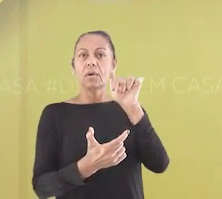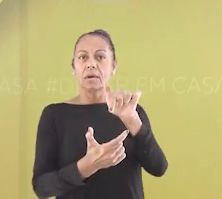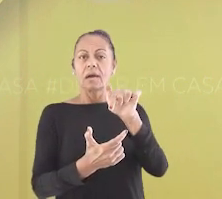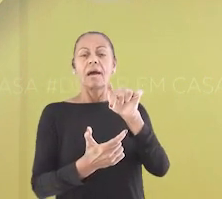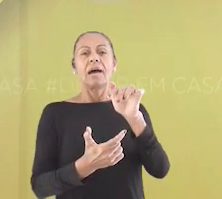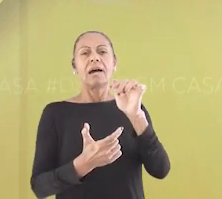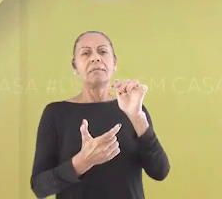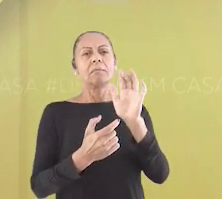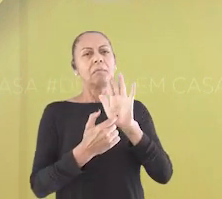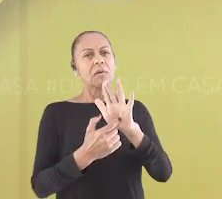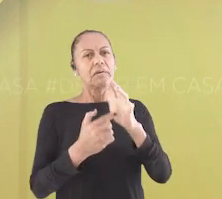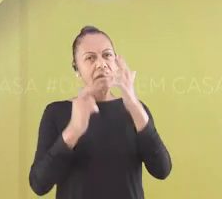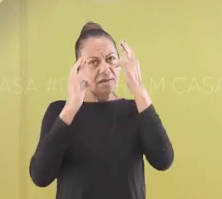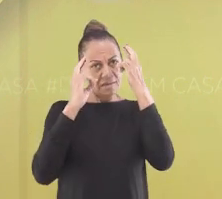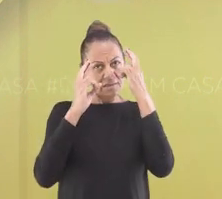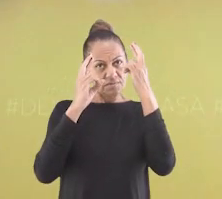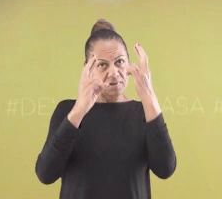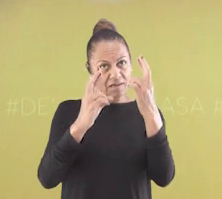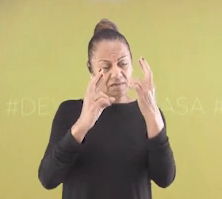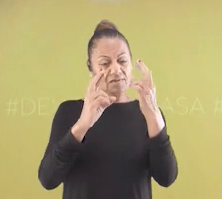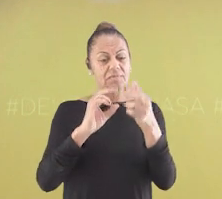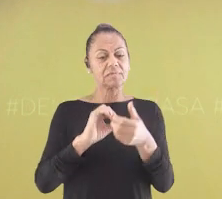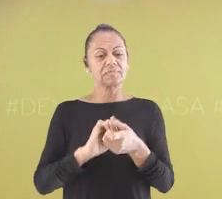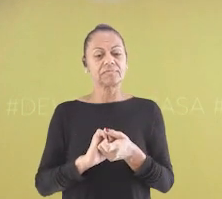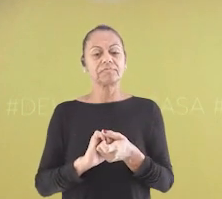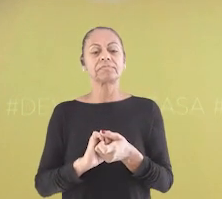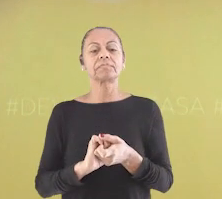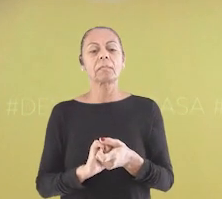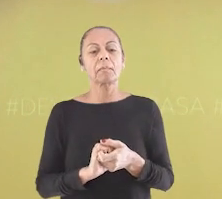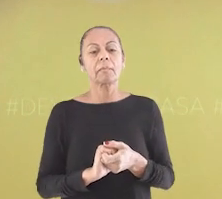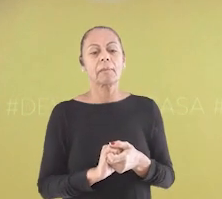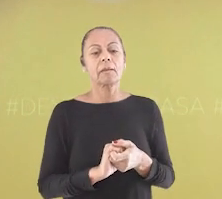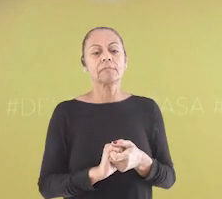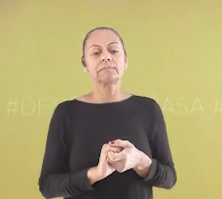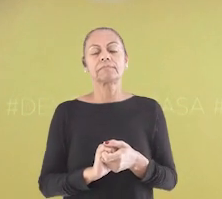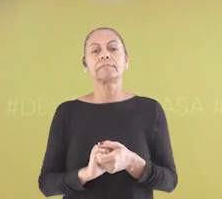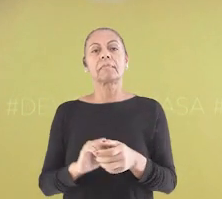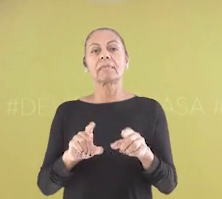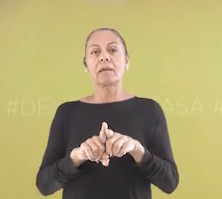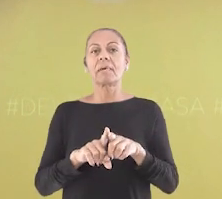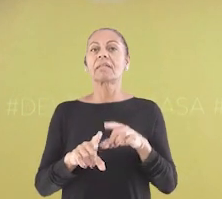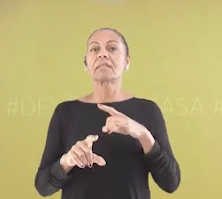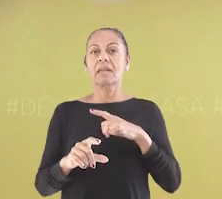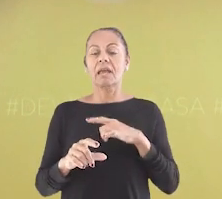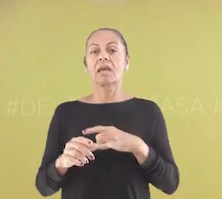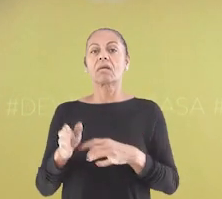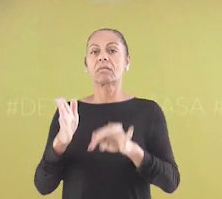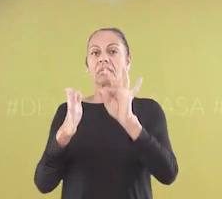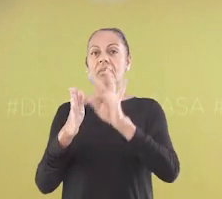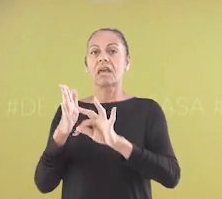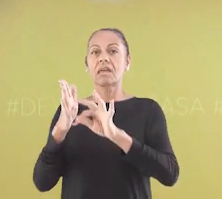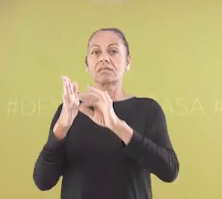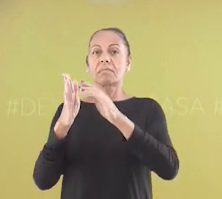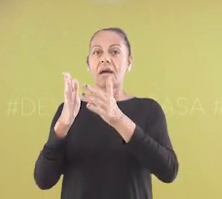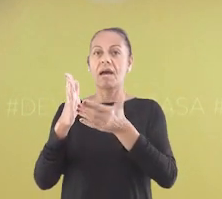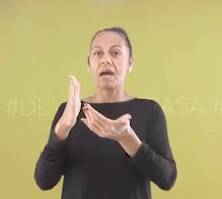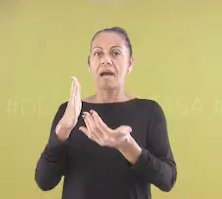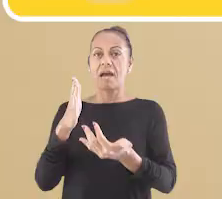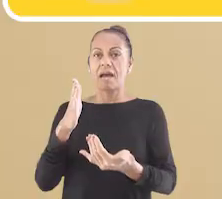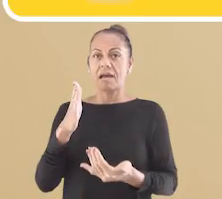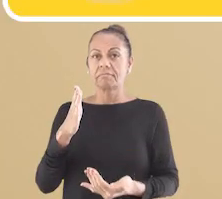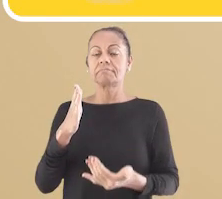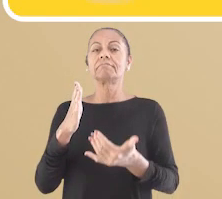respeito e admiração pelo trabalho dele. Depois das formalidades, a carta segue para a próxima parte, que é a escrita do corpo do